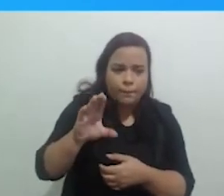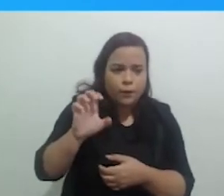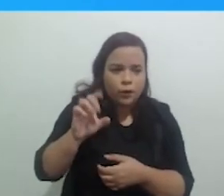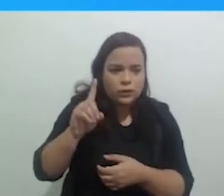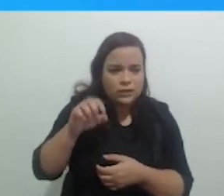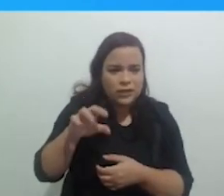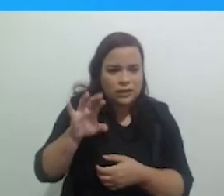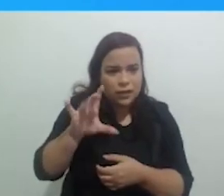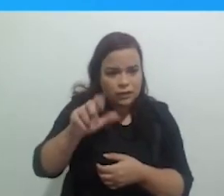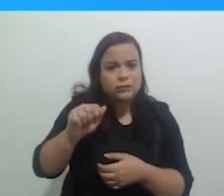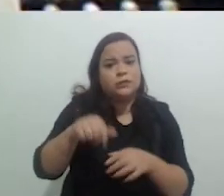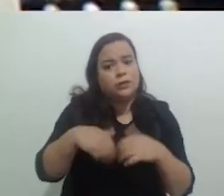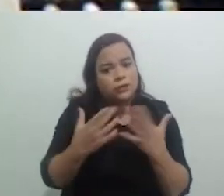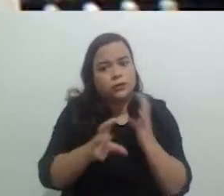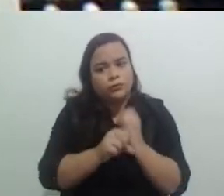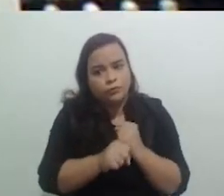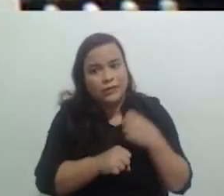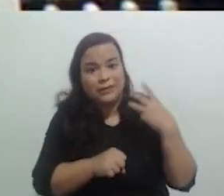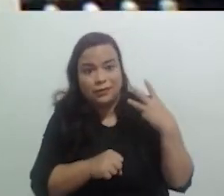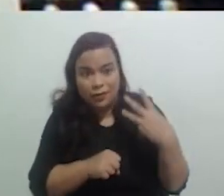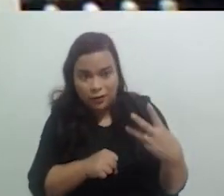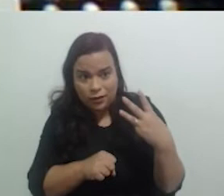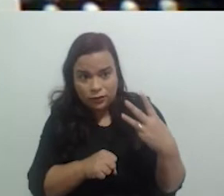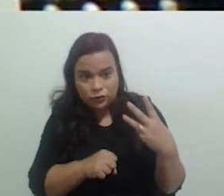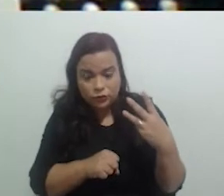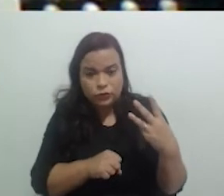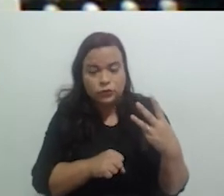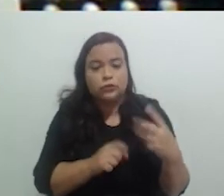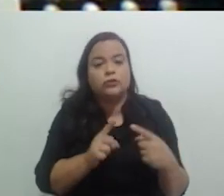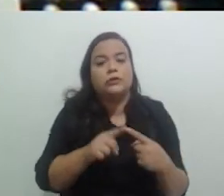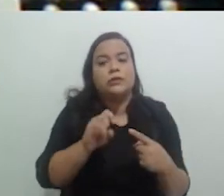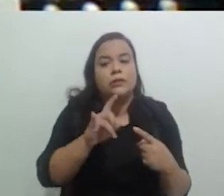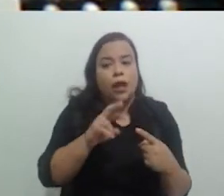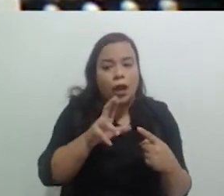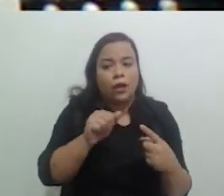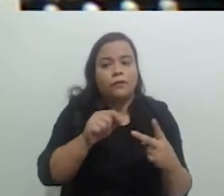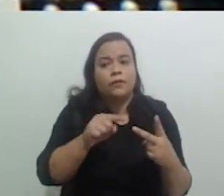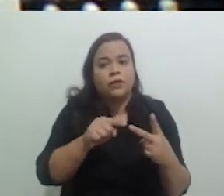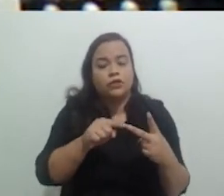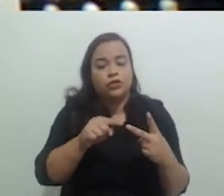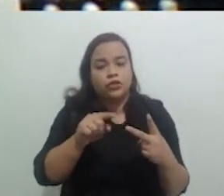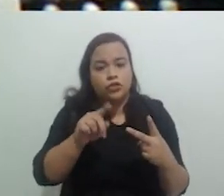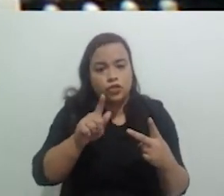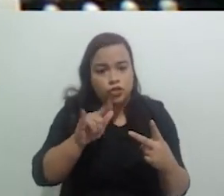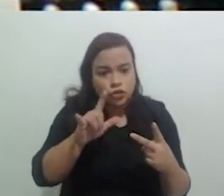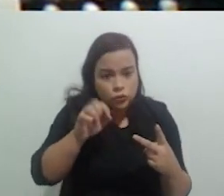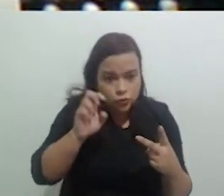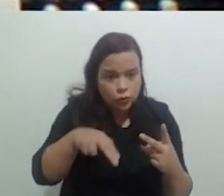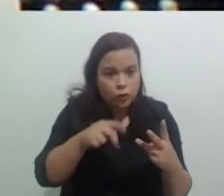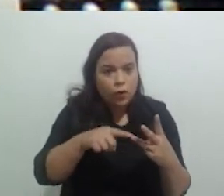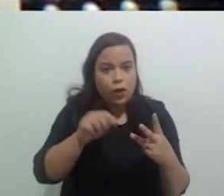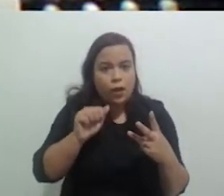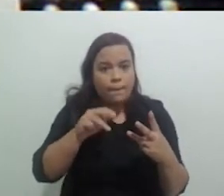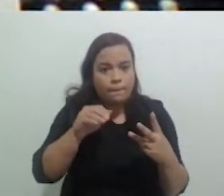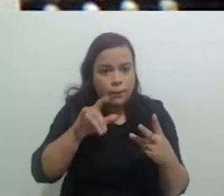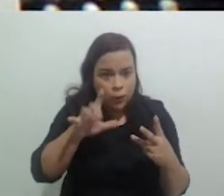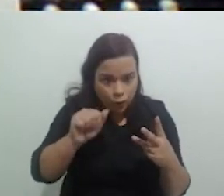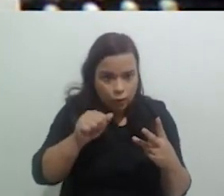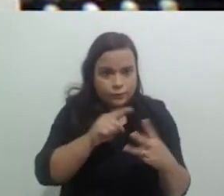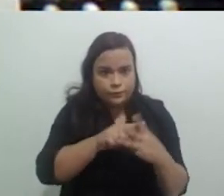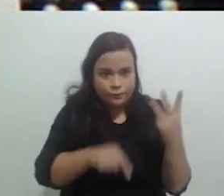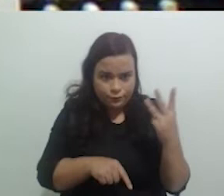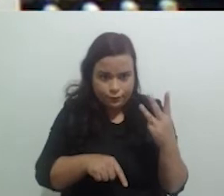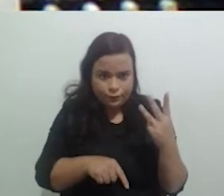três. Improcedência, desembargador Sarave, desembargador Gilson e desembargador Amilca. Três. Procedência total.